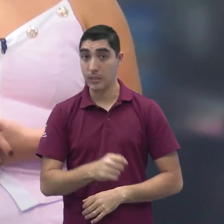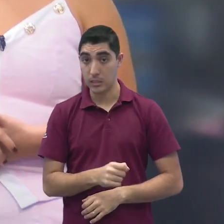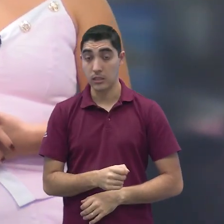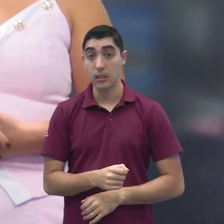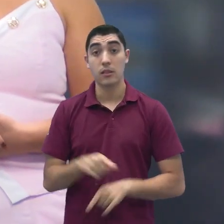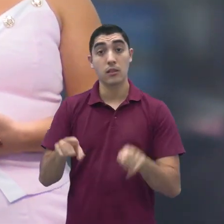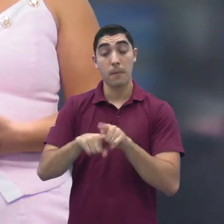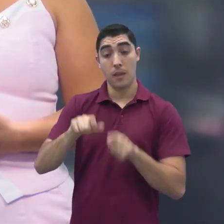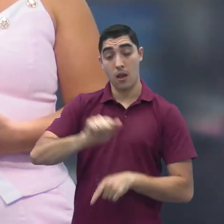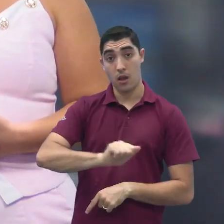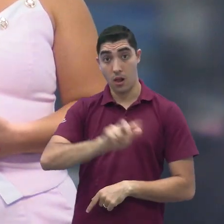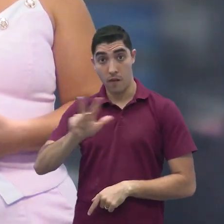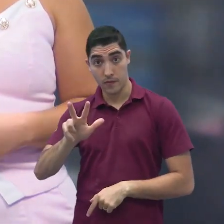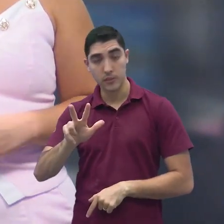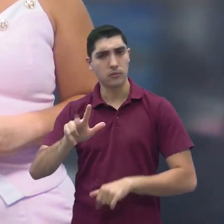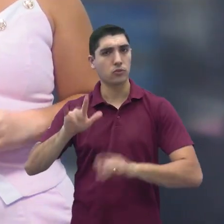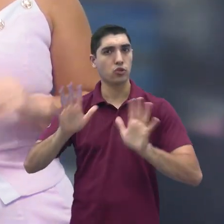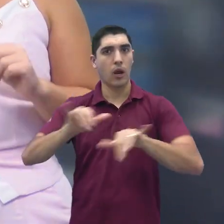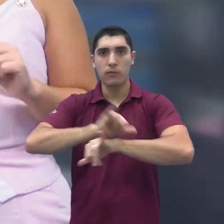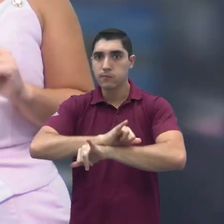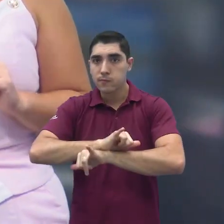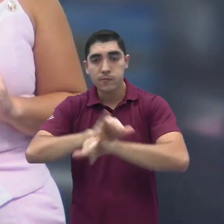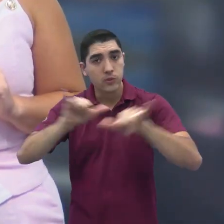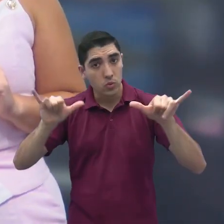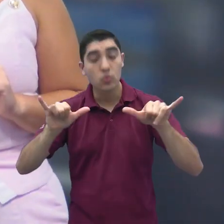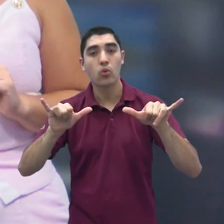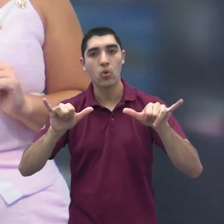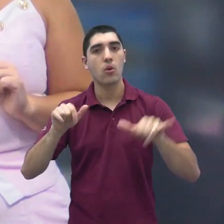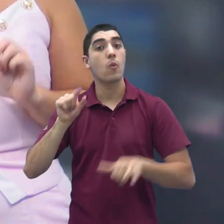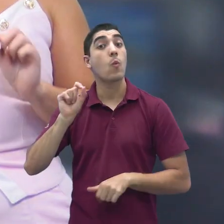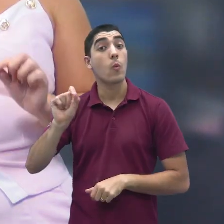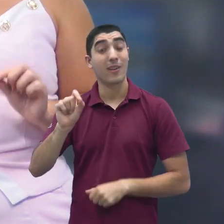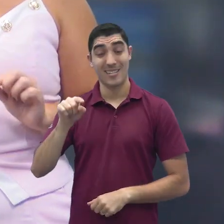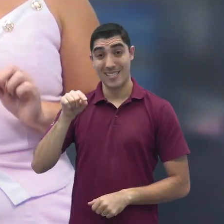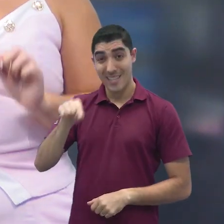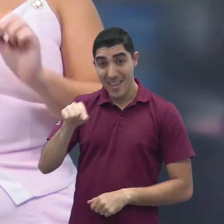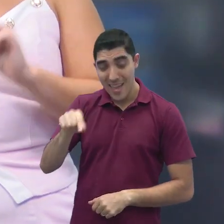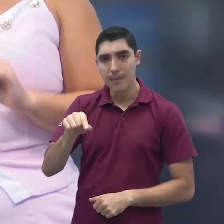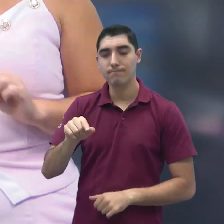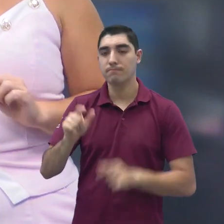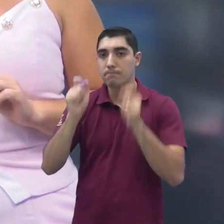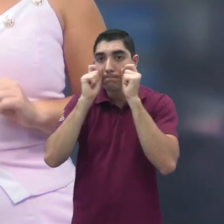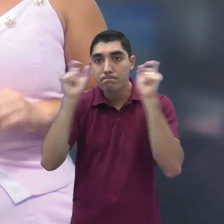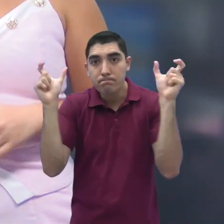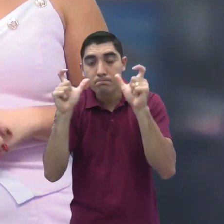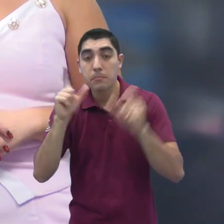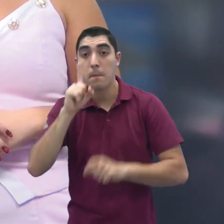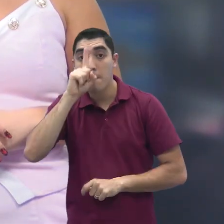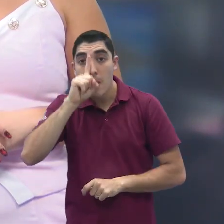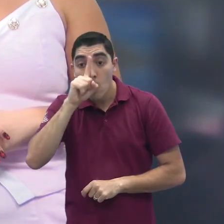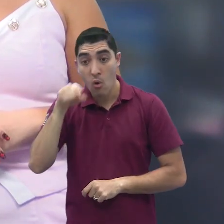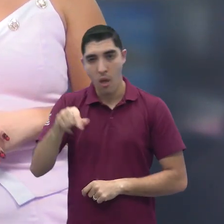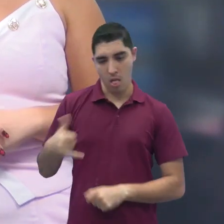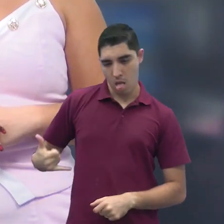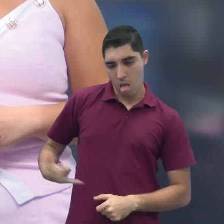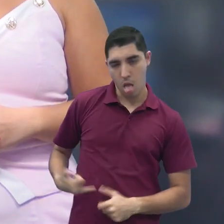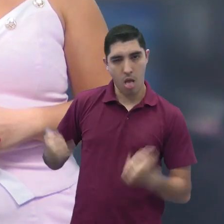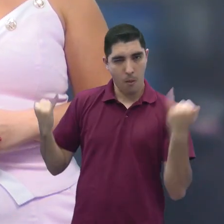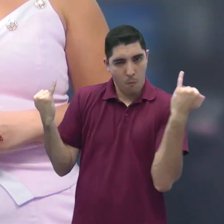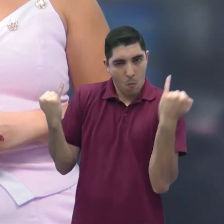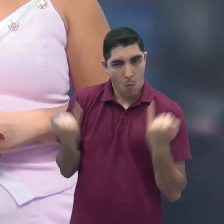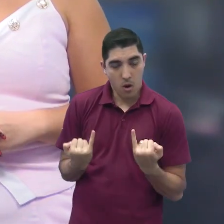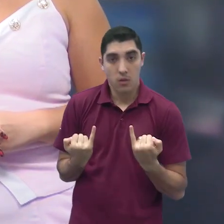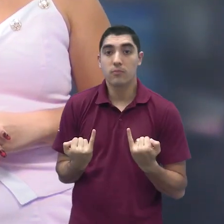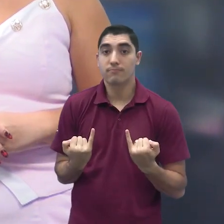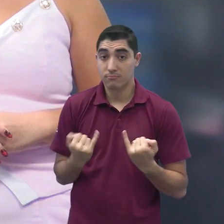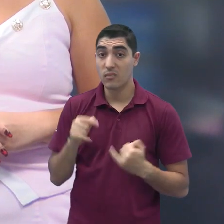informações, Edu. Verdade. Inclusive, a Agência Nacional de Vigilância Sanitária, a Anvisa, emitiu um alerta sobre os riscos